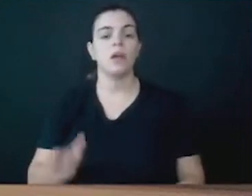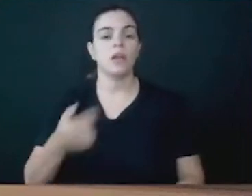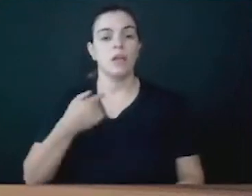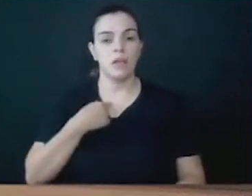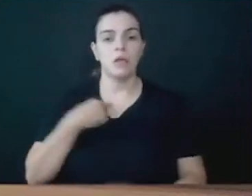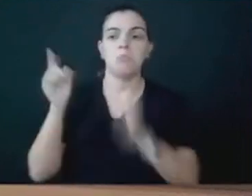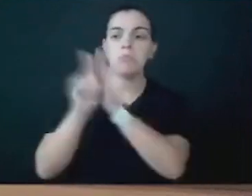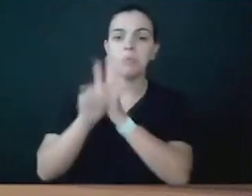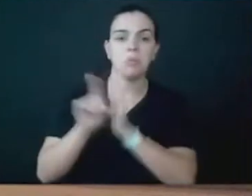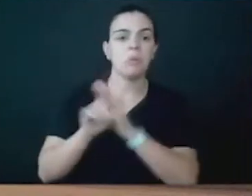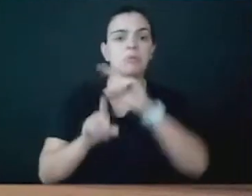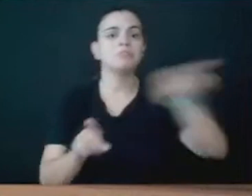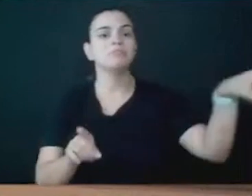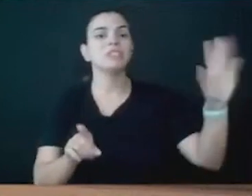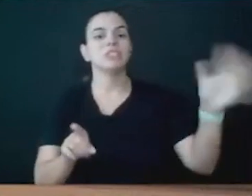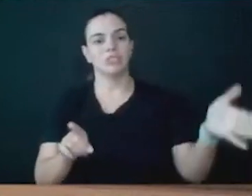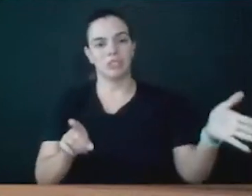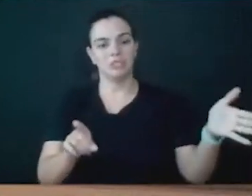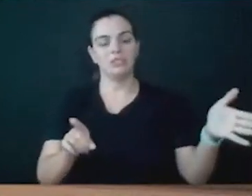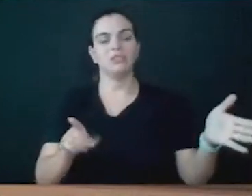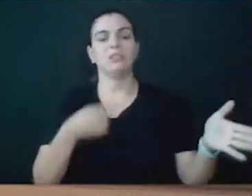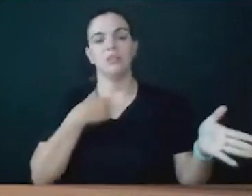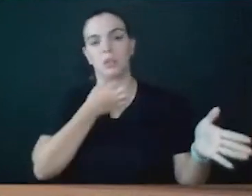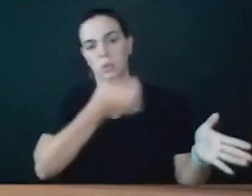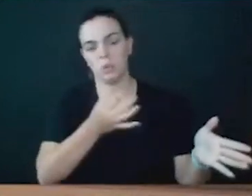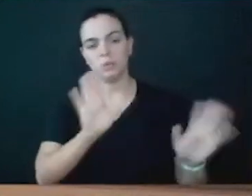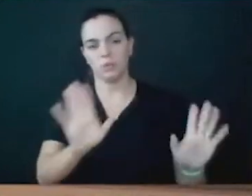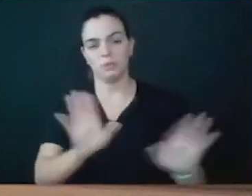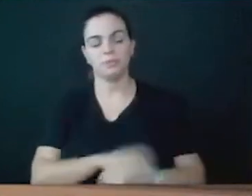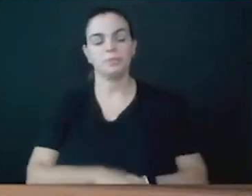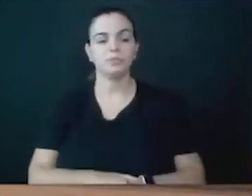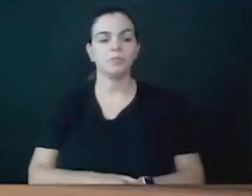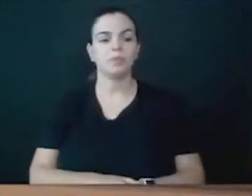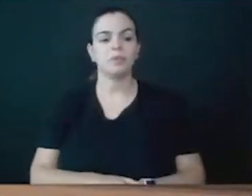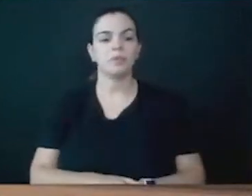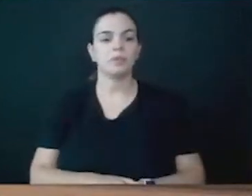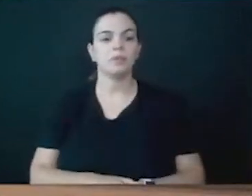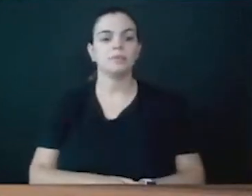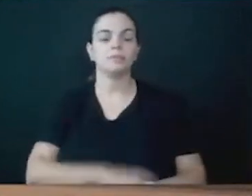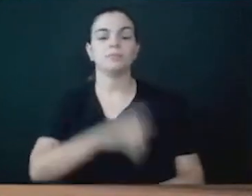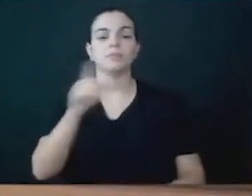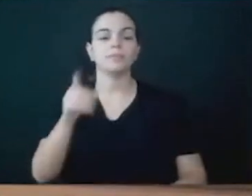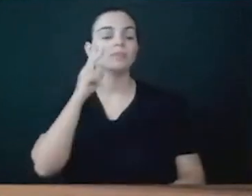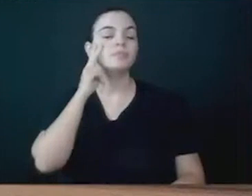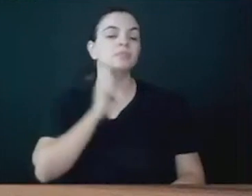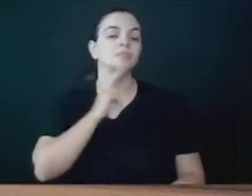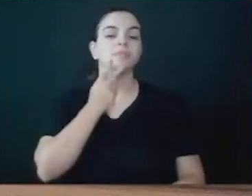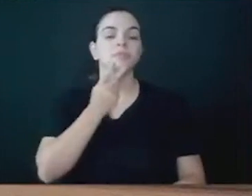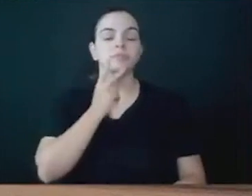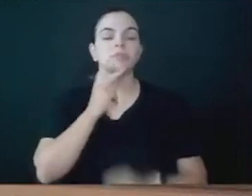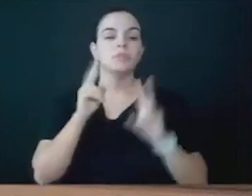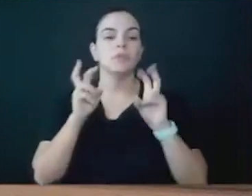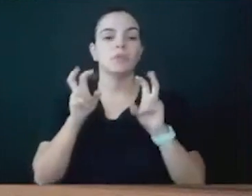que eu acho importante, e depois farei um questionamento. Em relação ao questionamento da vereadora Indiara, quando fala dos indicadores da educação